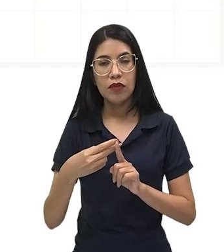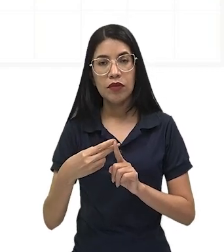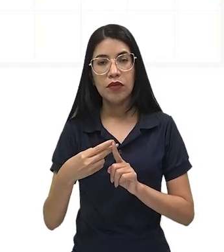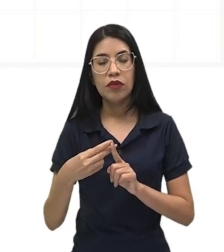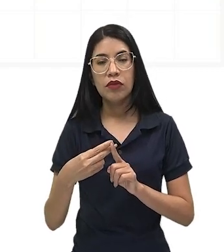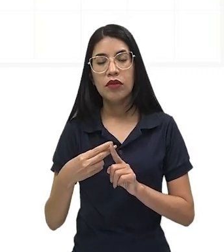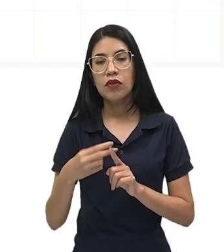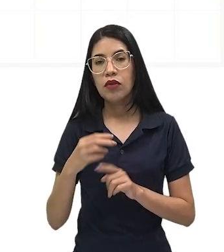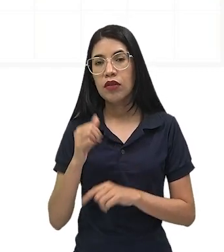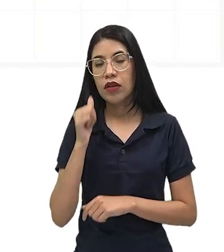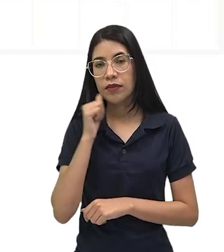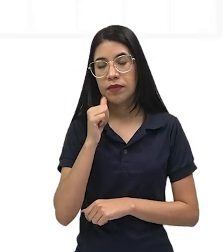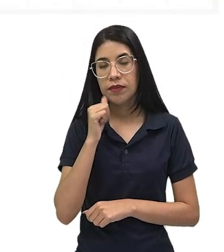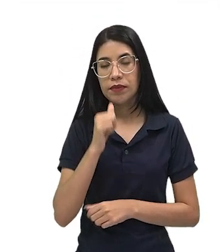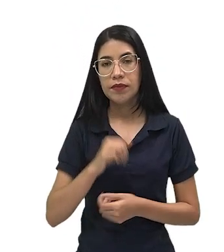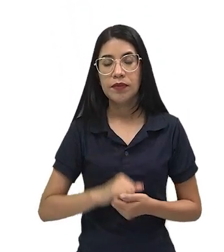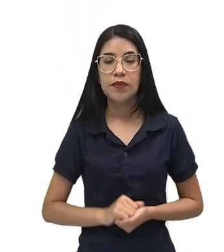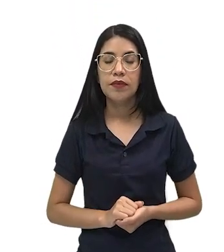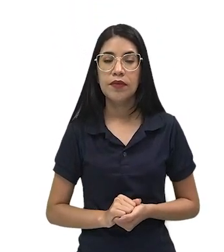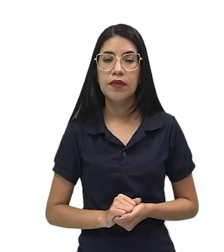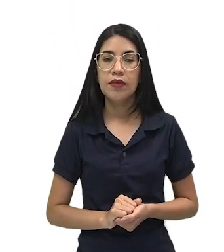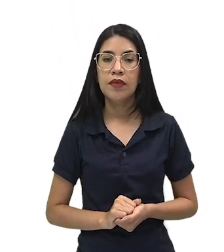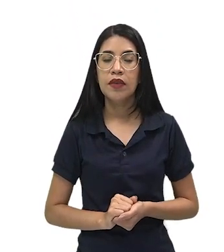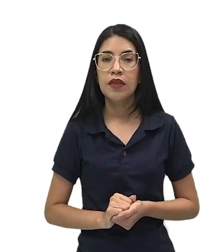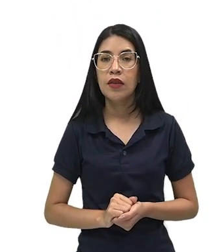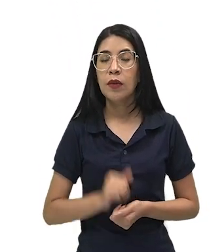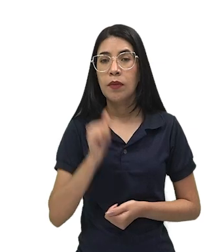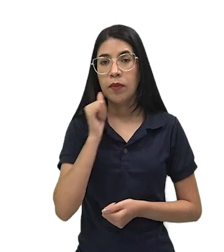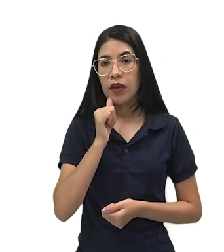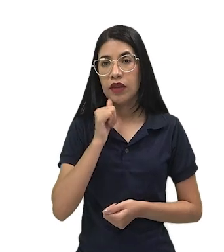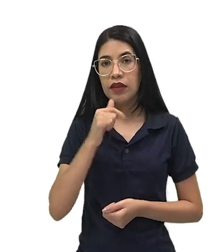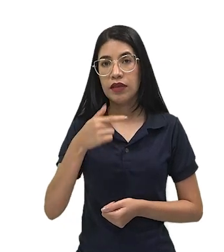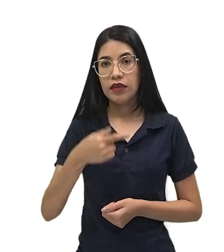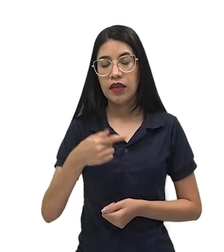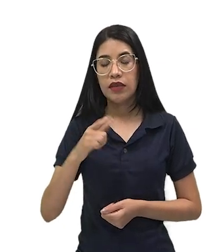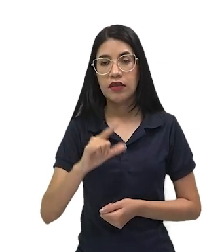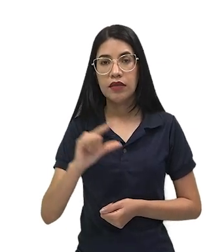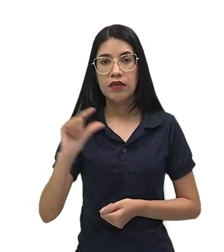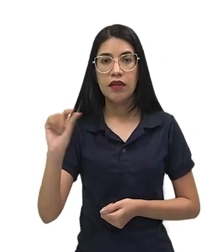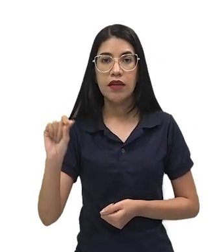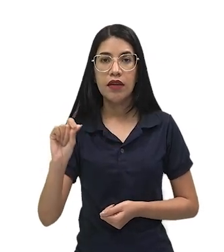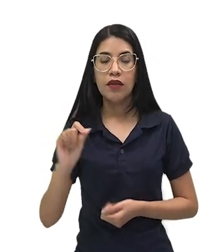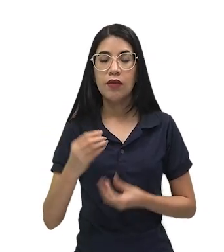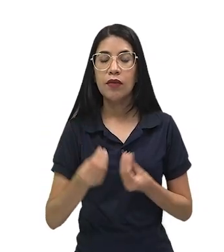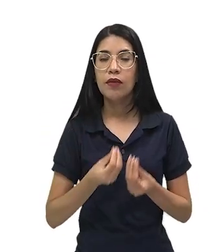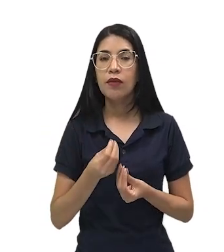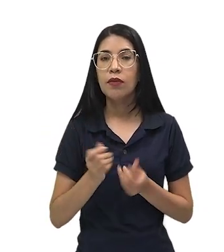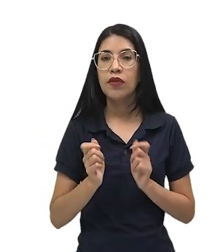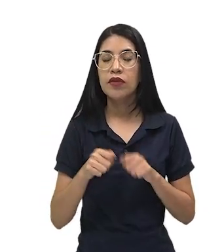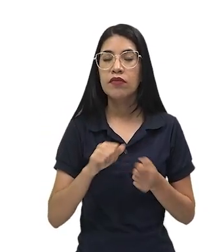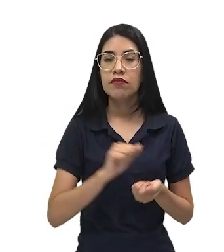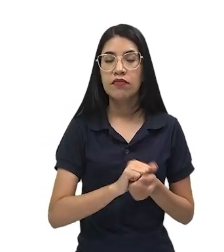ó. Beleza, 7 saíram. Então, você vai fazer a transcodificação, ó.